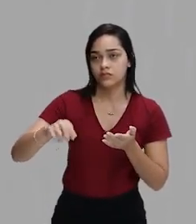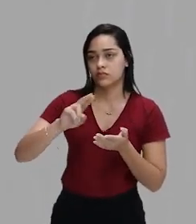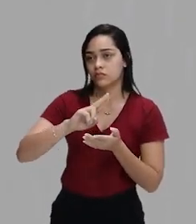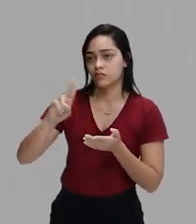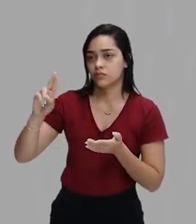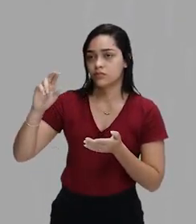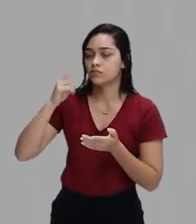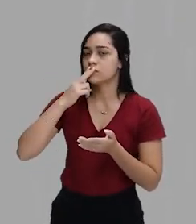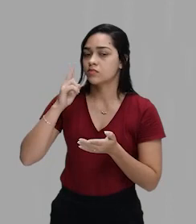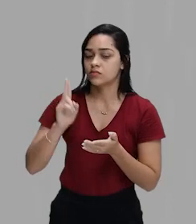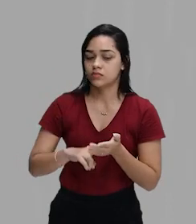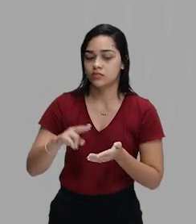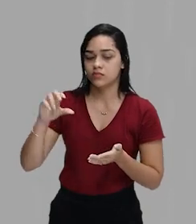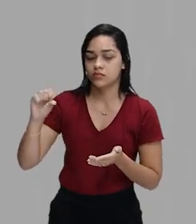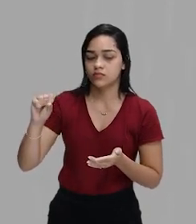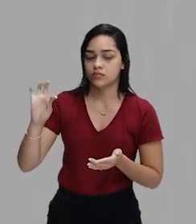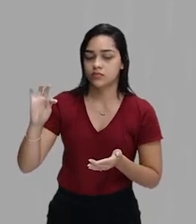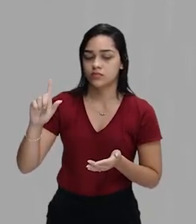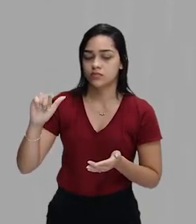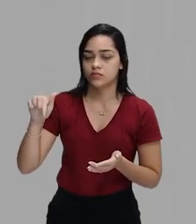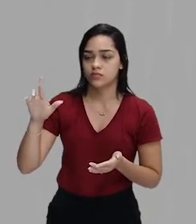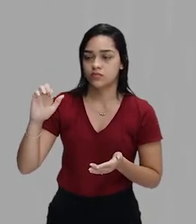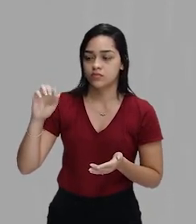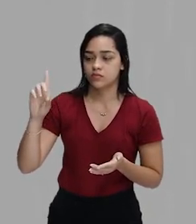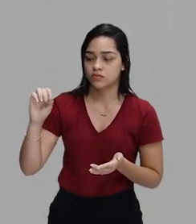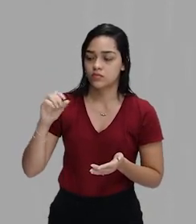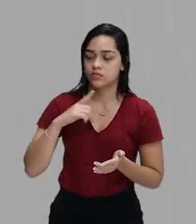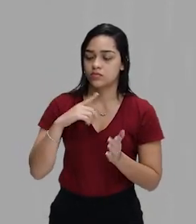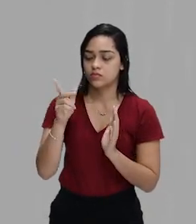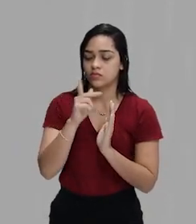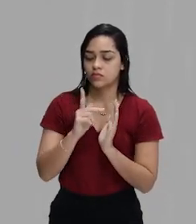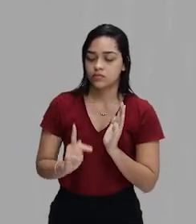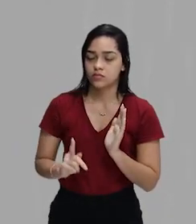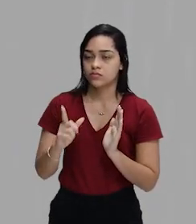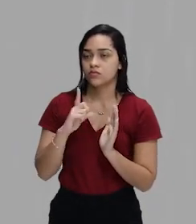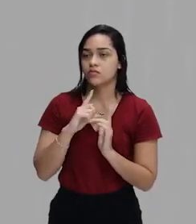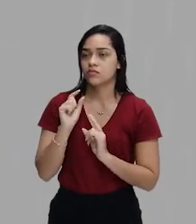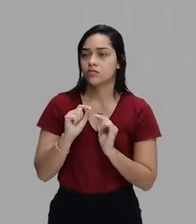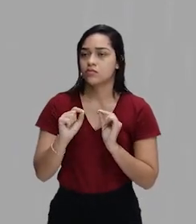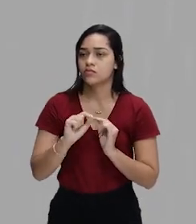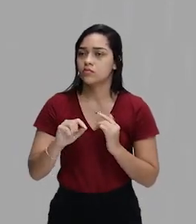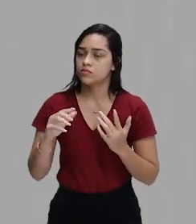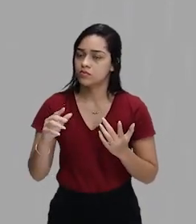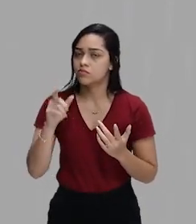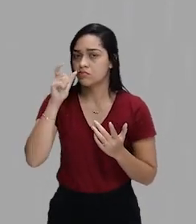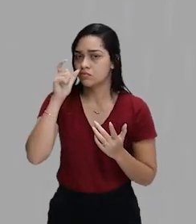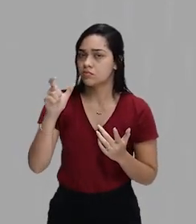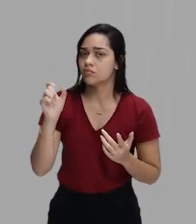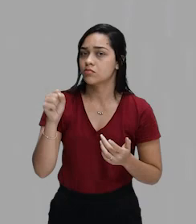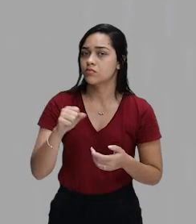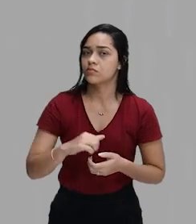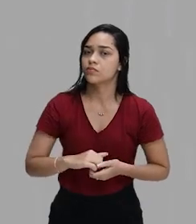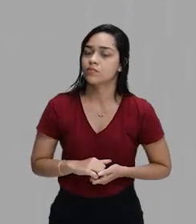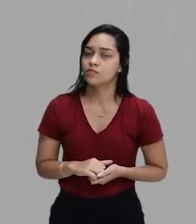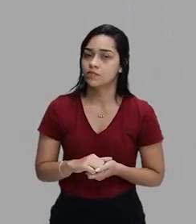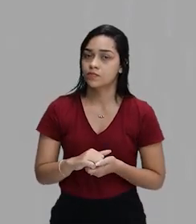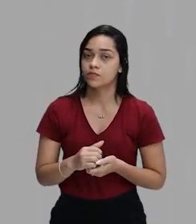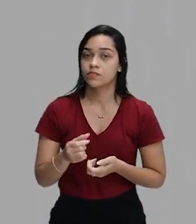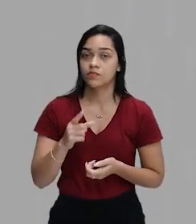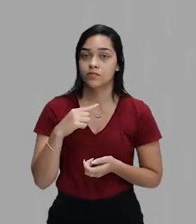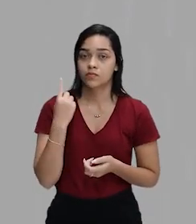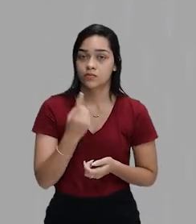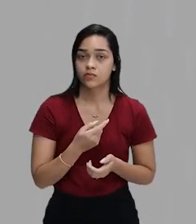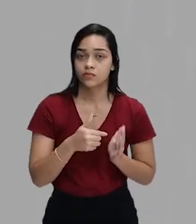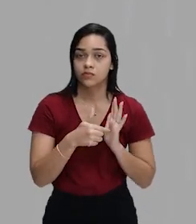de Carta em Stalingrado, onde nessa poesia ele deixa uma coisa bem interessante. Ele nos